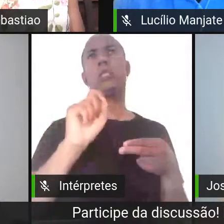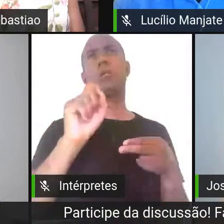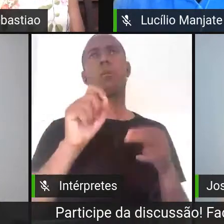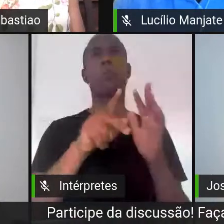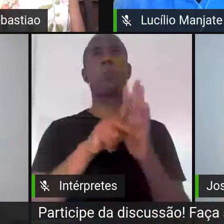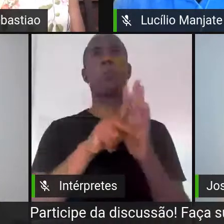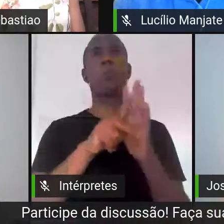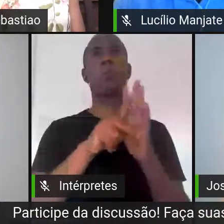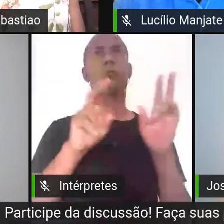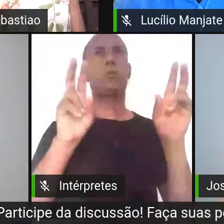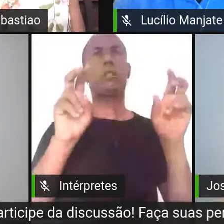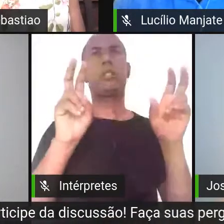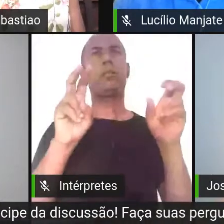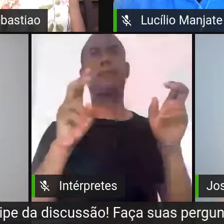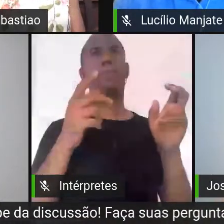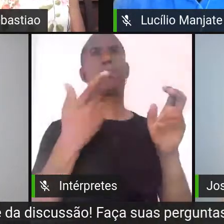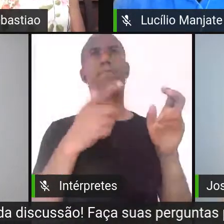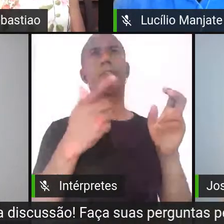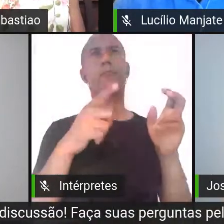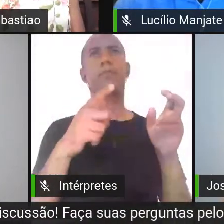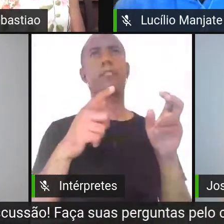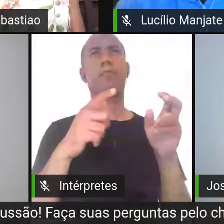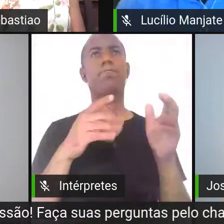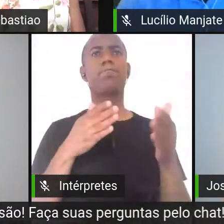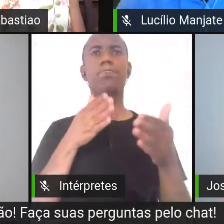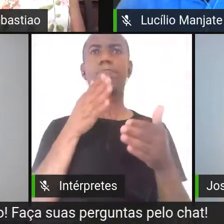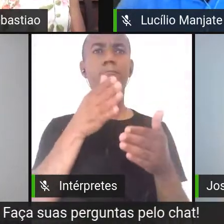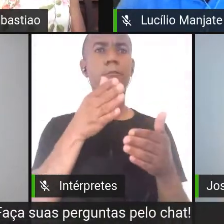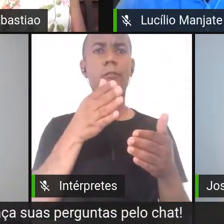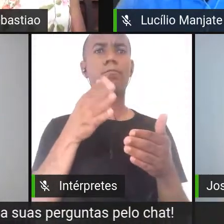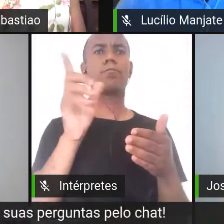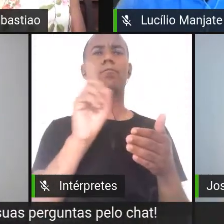campo específico. Você, mais já.